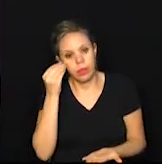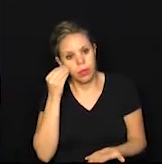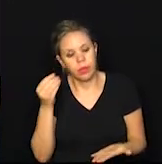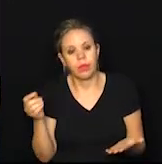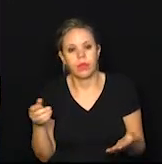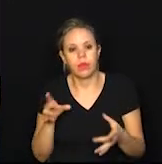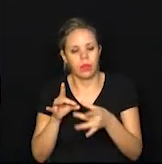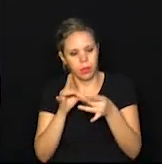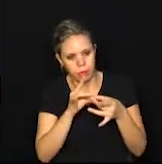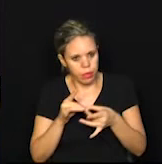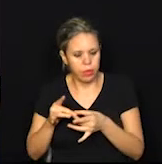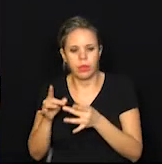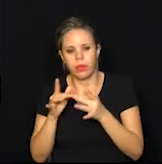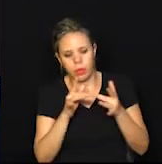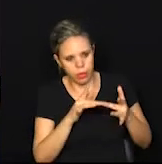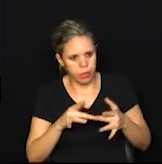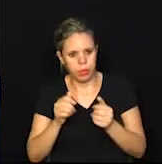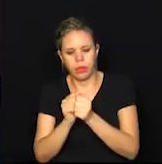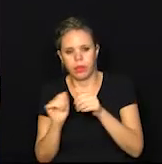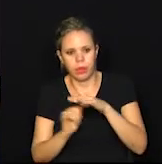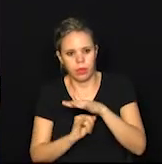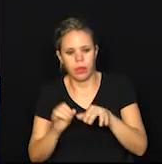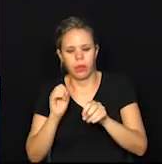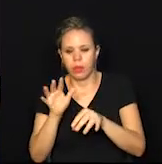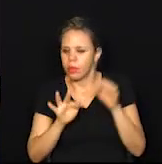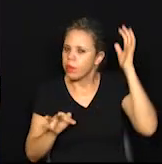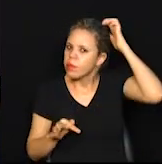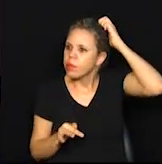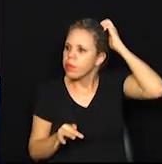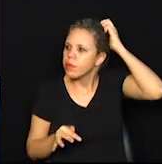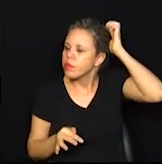estreitar essa ligação junto com as instituições de ensino superior,